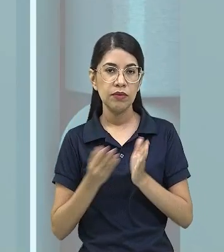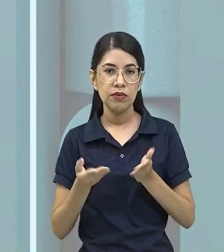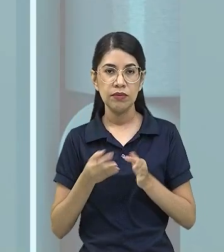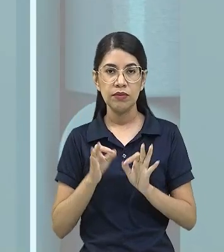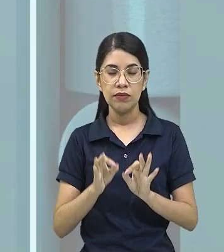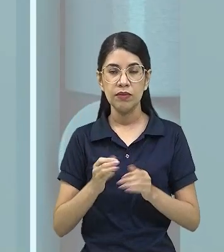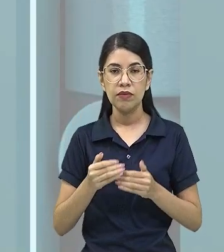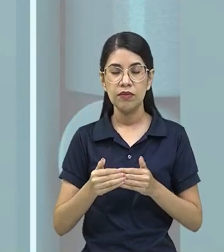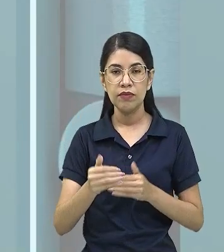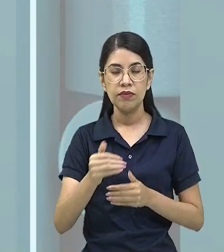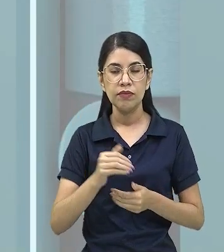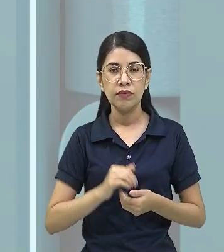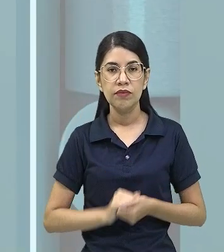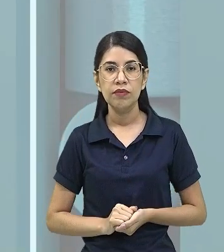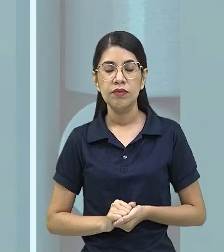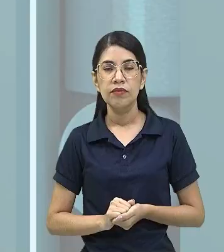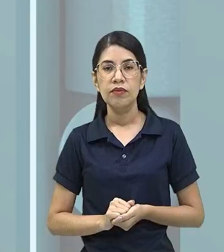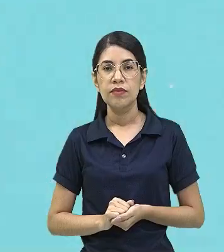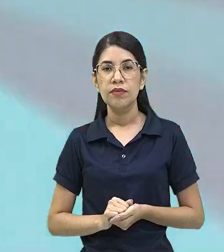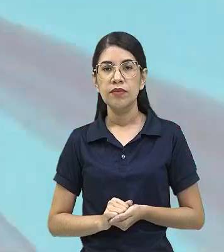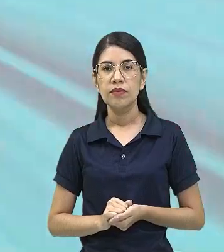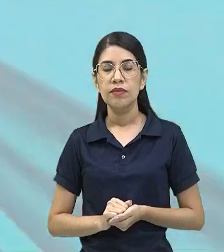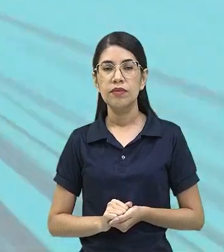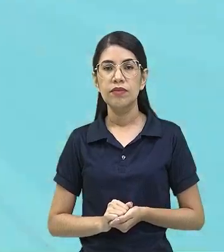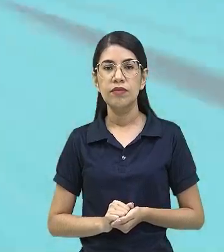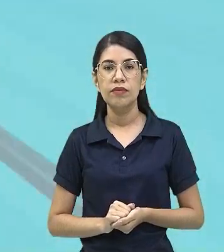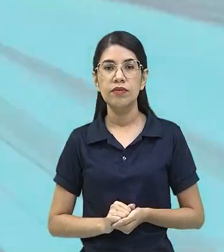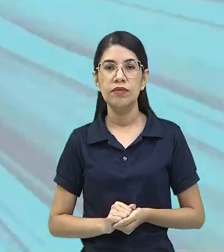hoje. Vamos lá? Vamos de quiz!